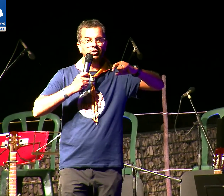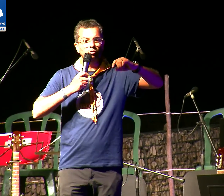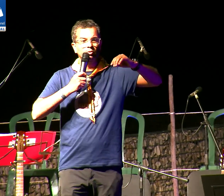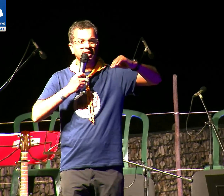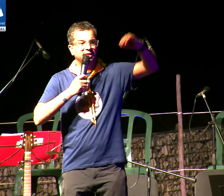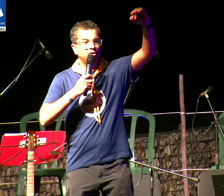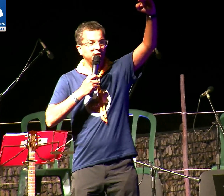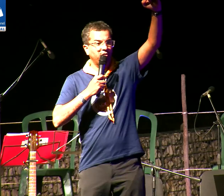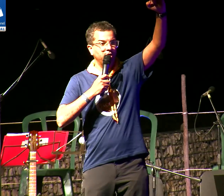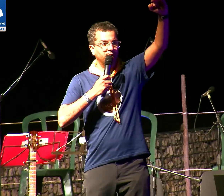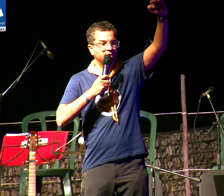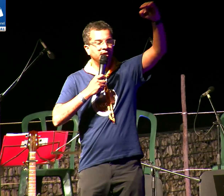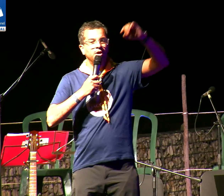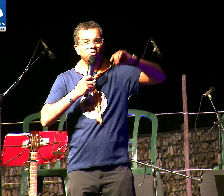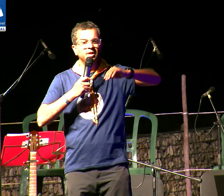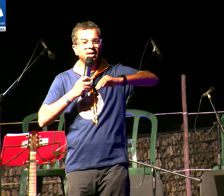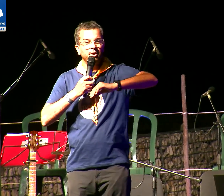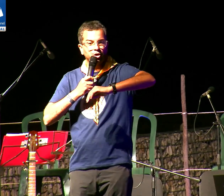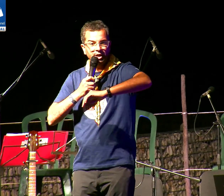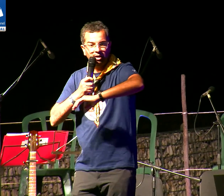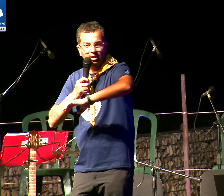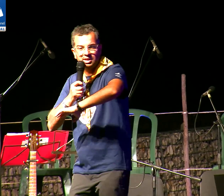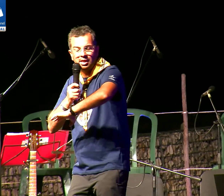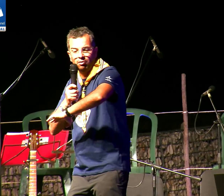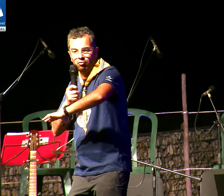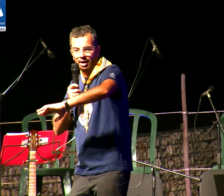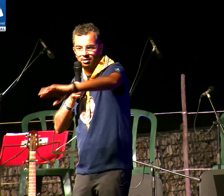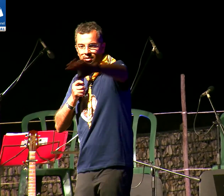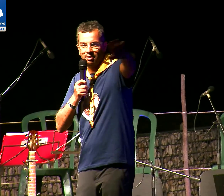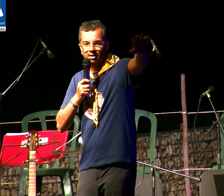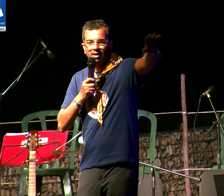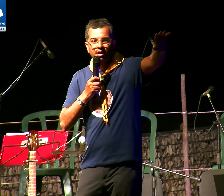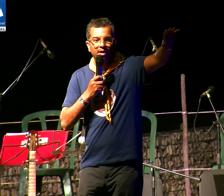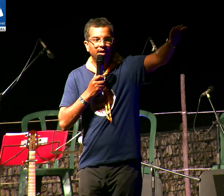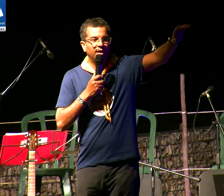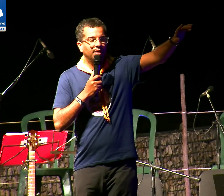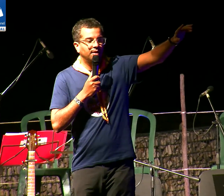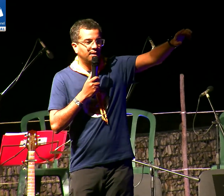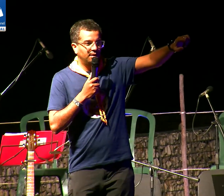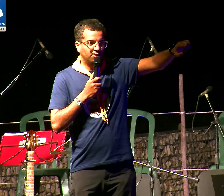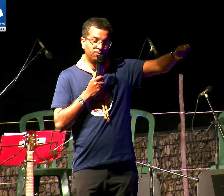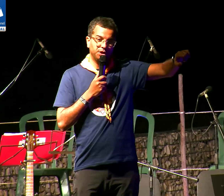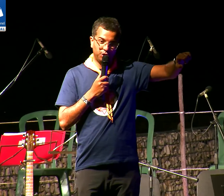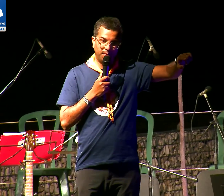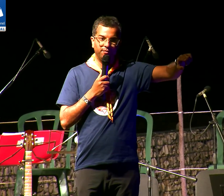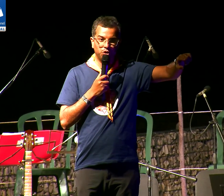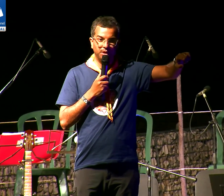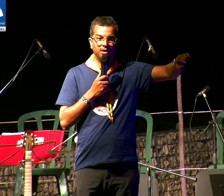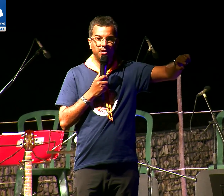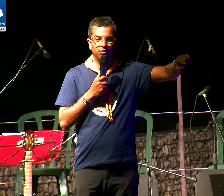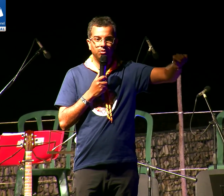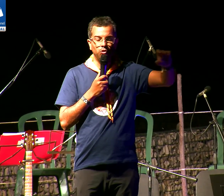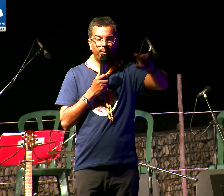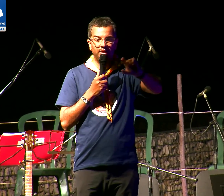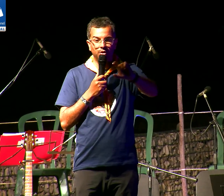eles viviam num arranha-céus em Nova Iorque o menino abriu a janela e saiu a voar e como vocês sabem